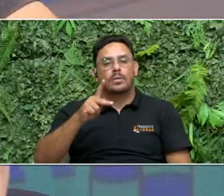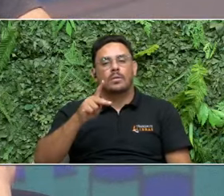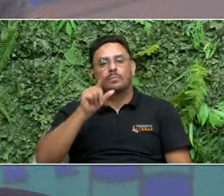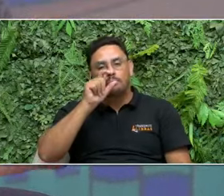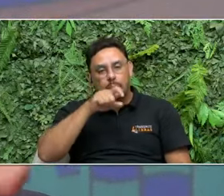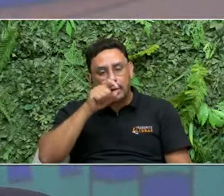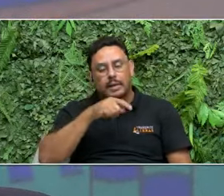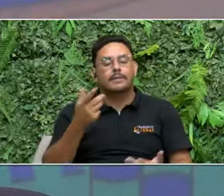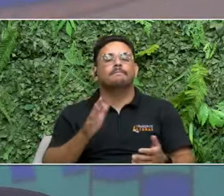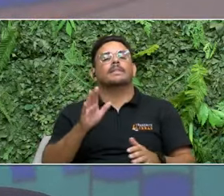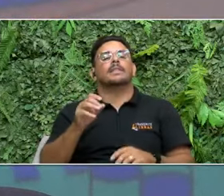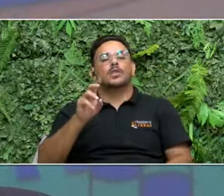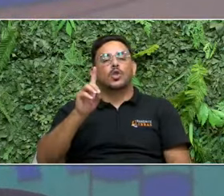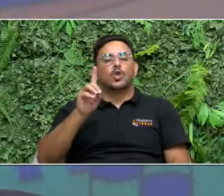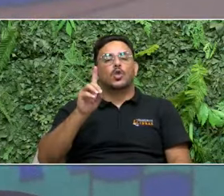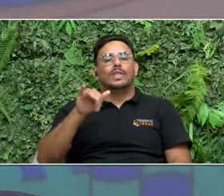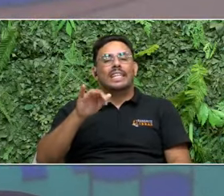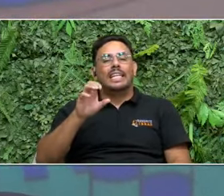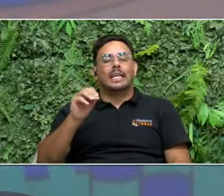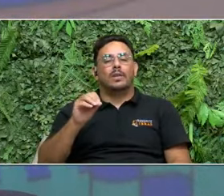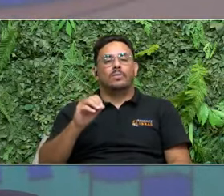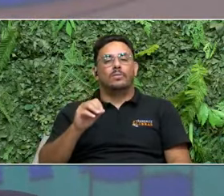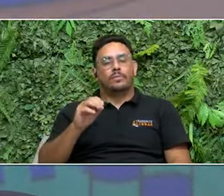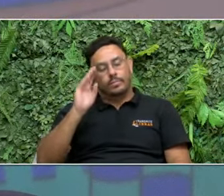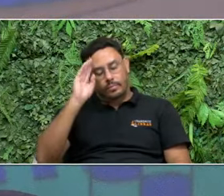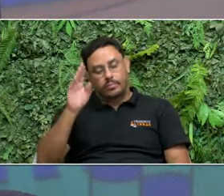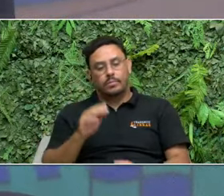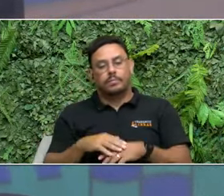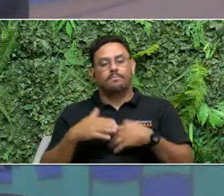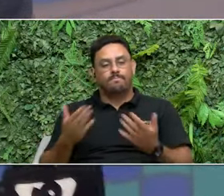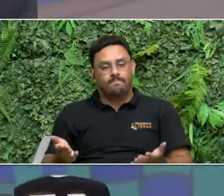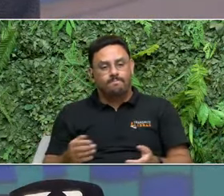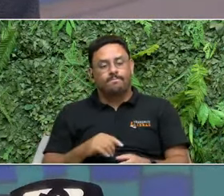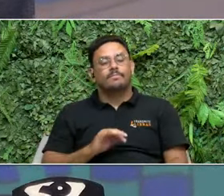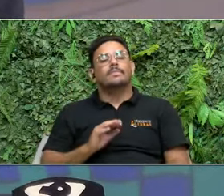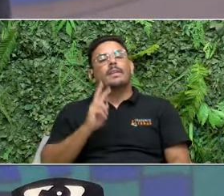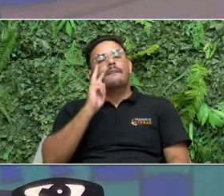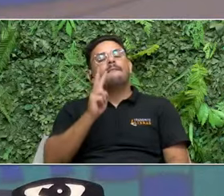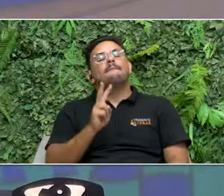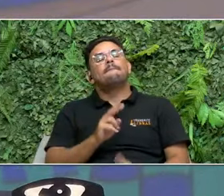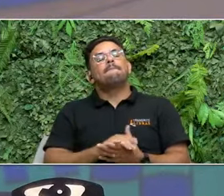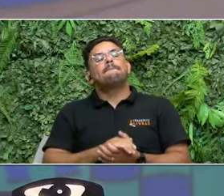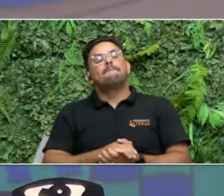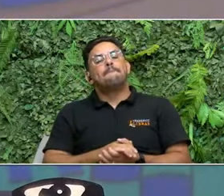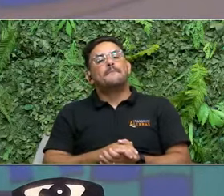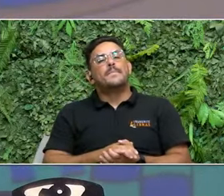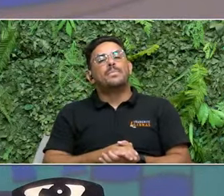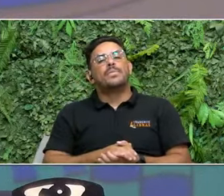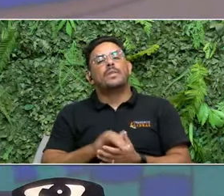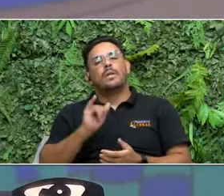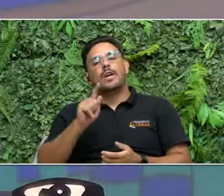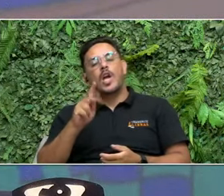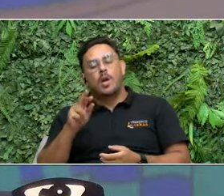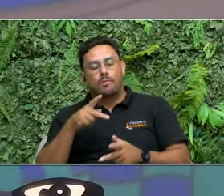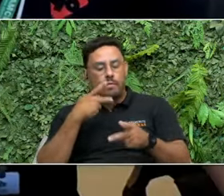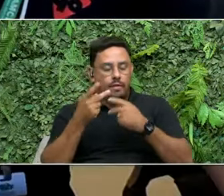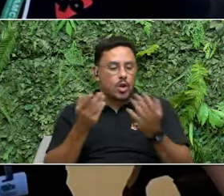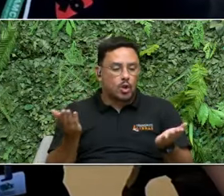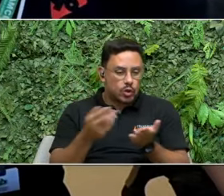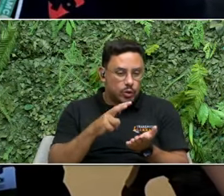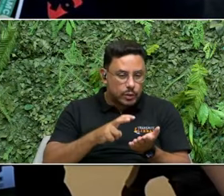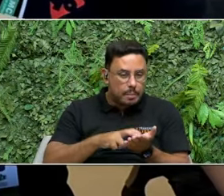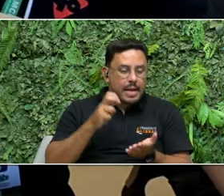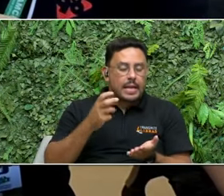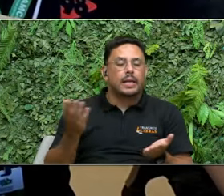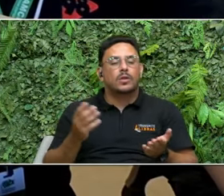o and Neno é titular olha de vocês olha só o Igor trouxe mais cedo já o